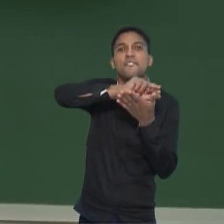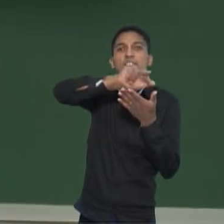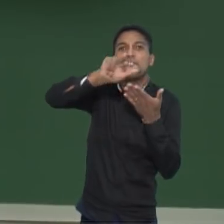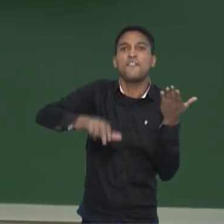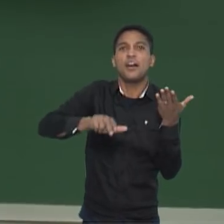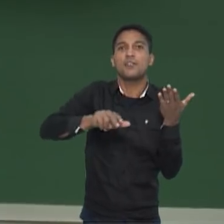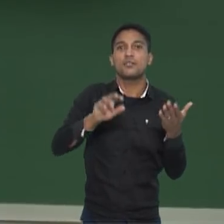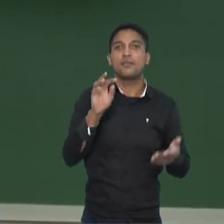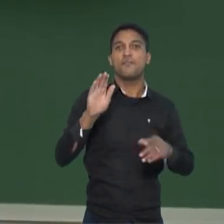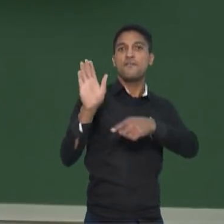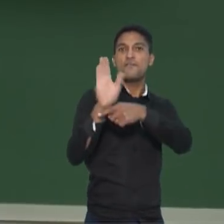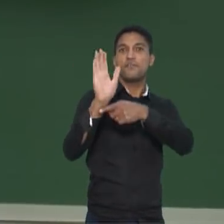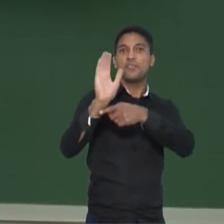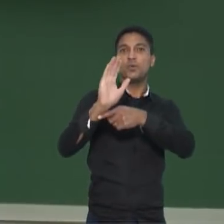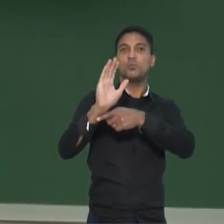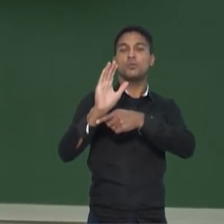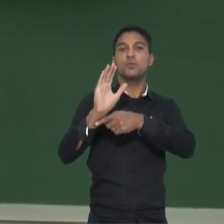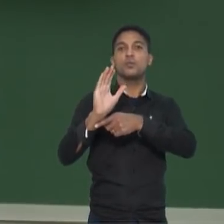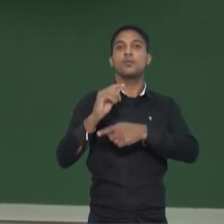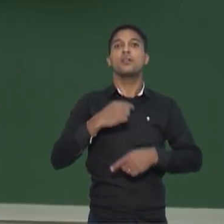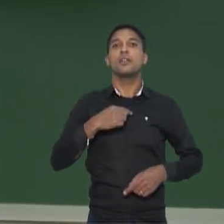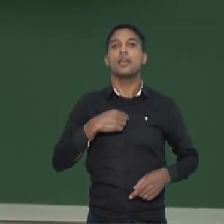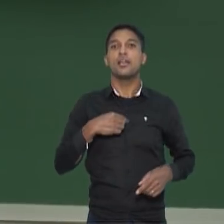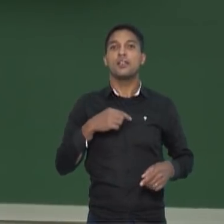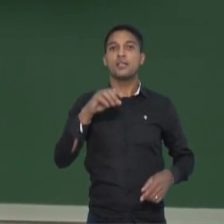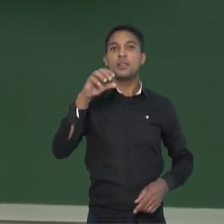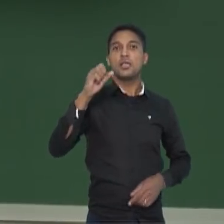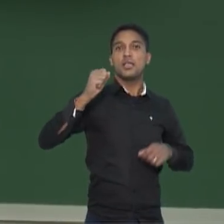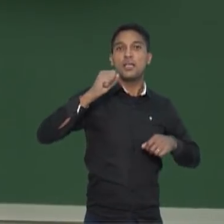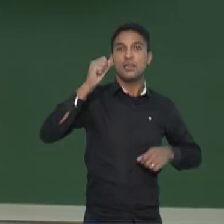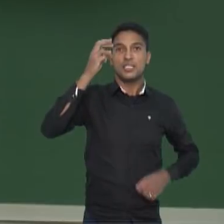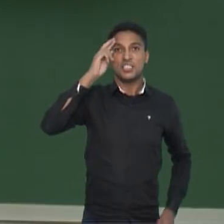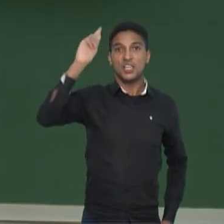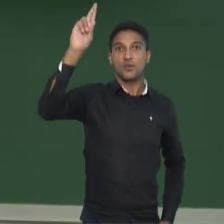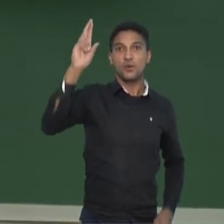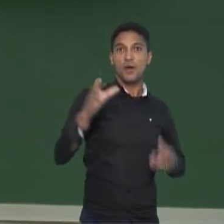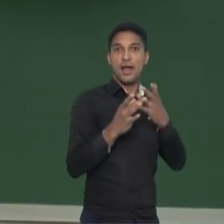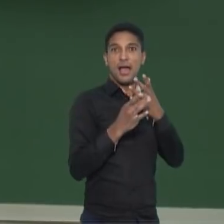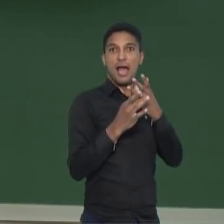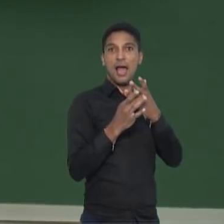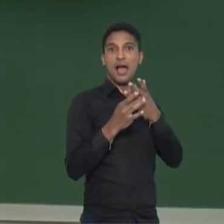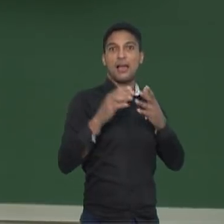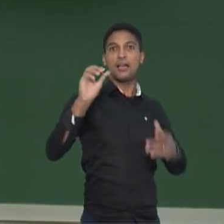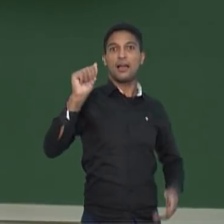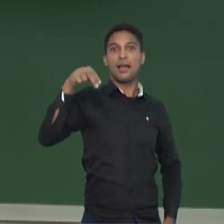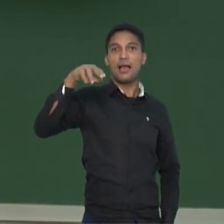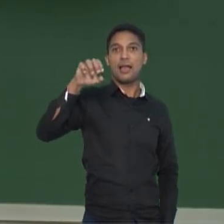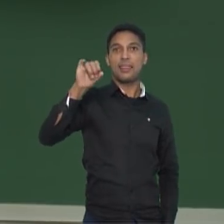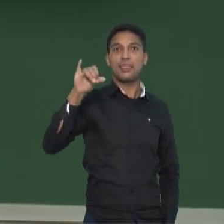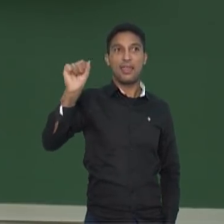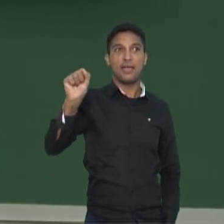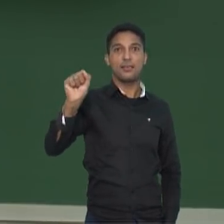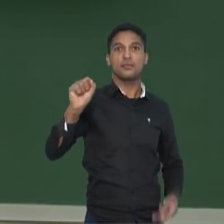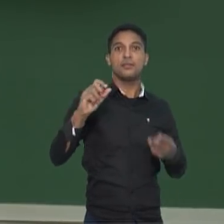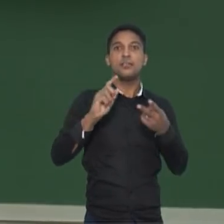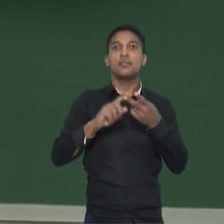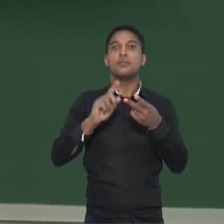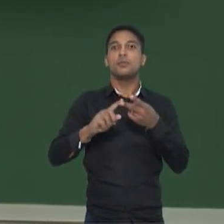Senhor dos Anéis, Harry Potter e sagas que são mais longas, né, baseadas na figura do herói